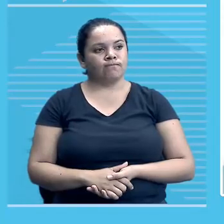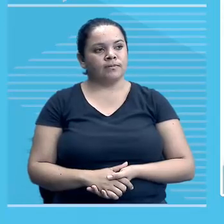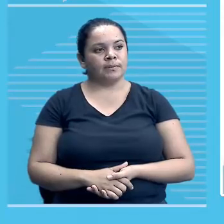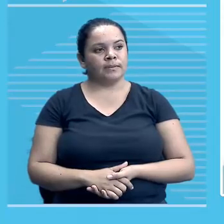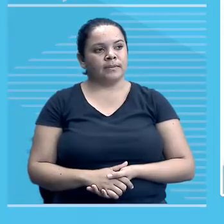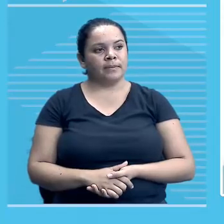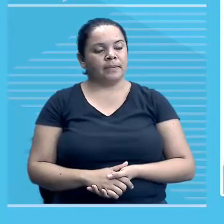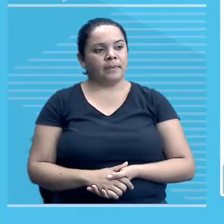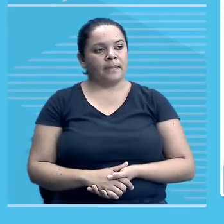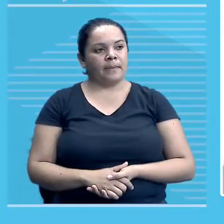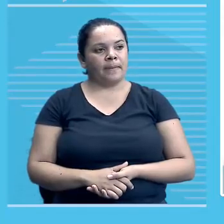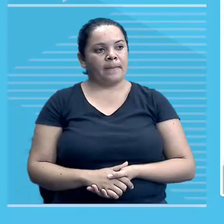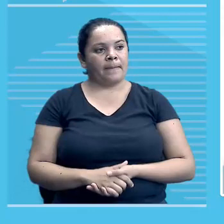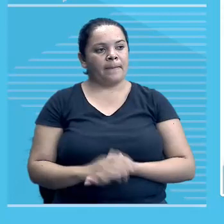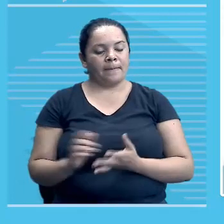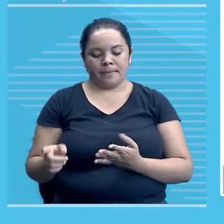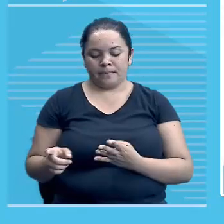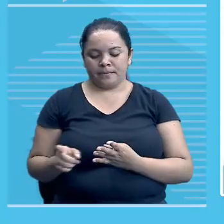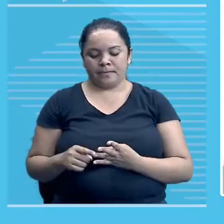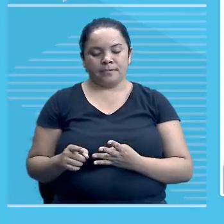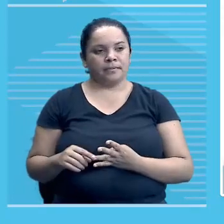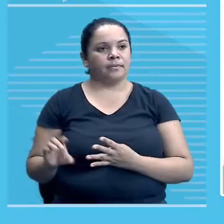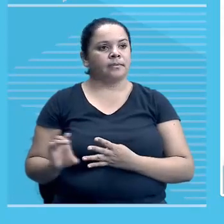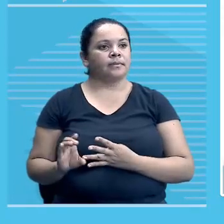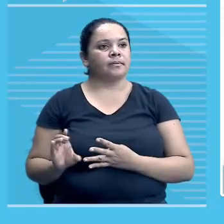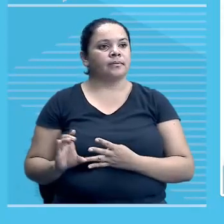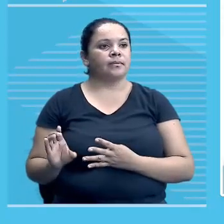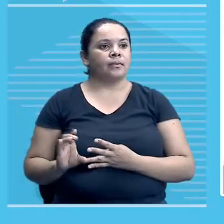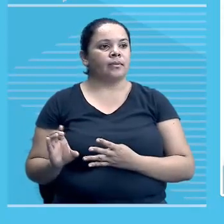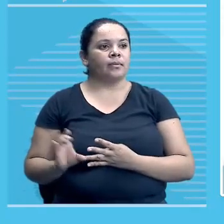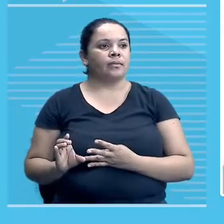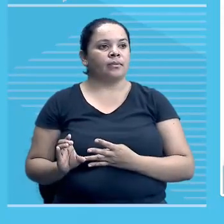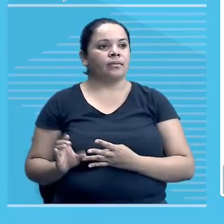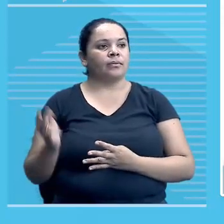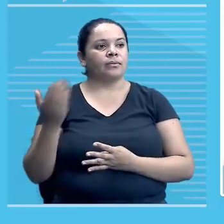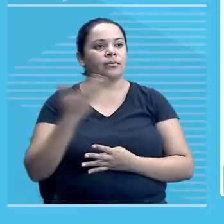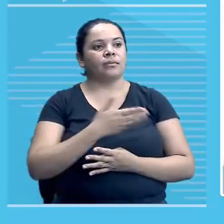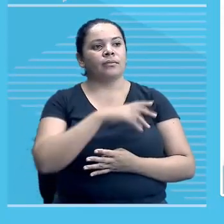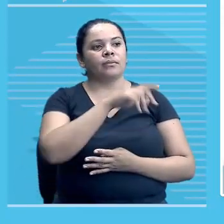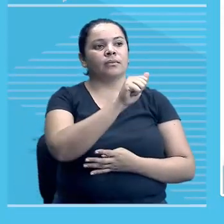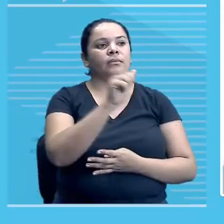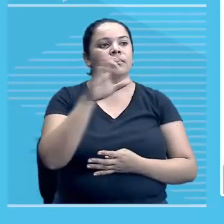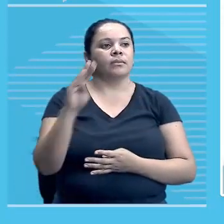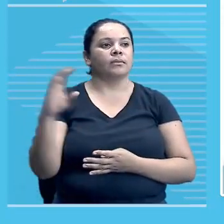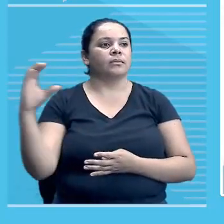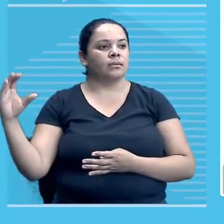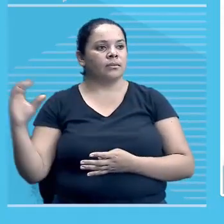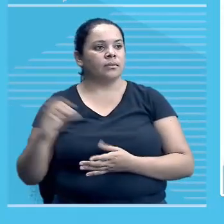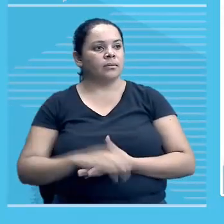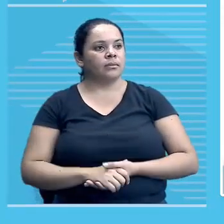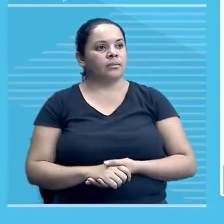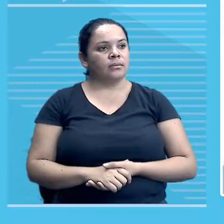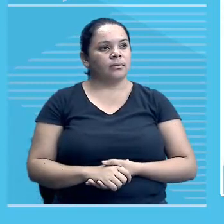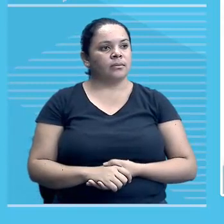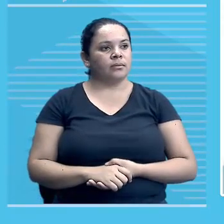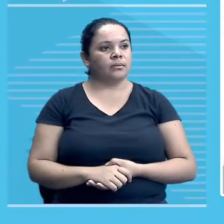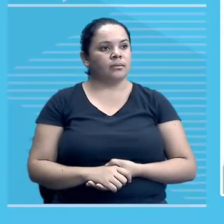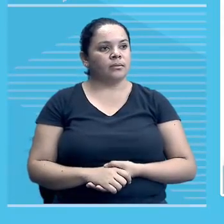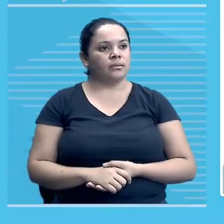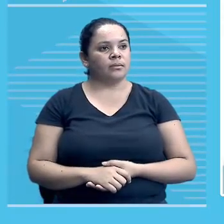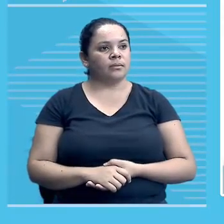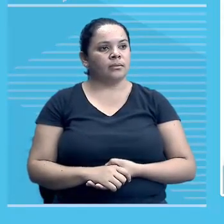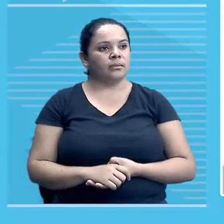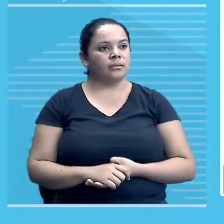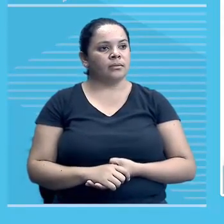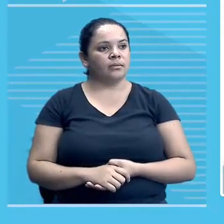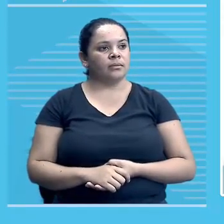O A, ele é igual a quanto? O A é igual a 1. O B, ele é